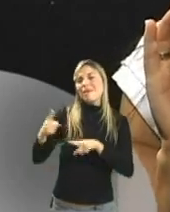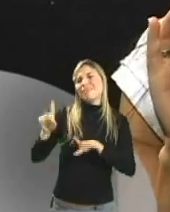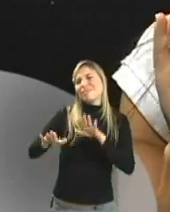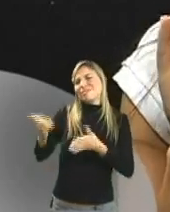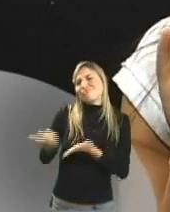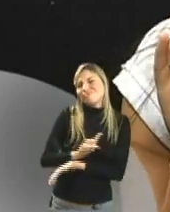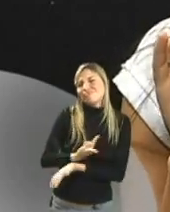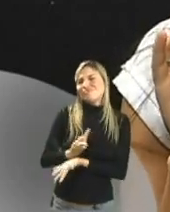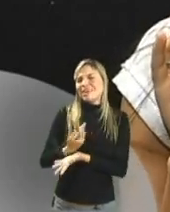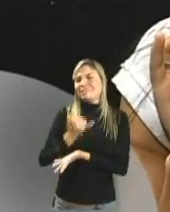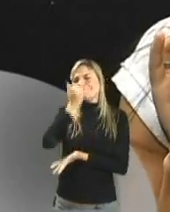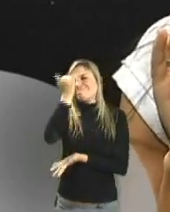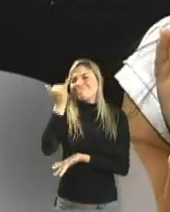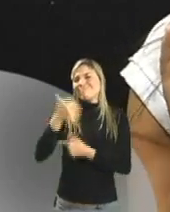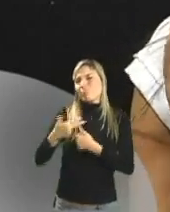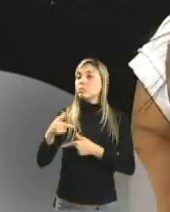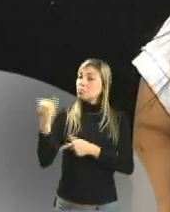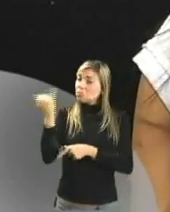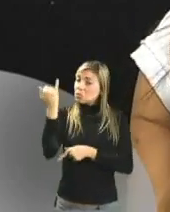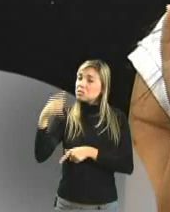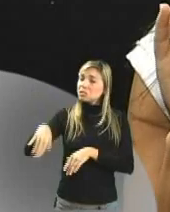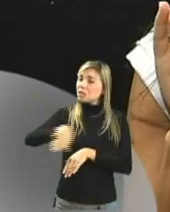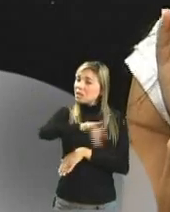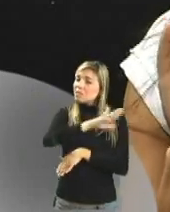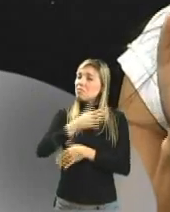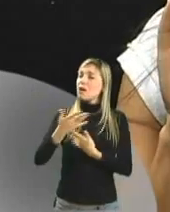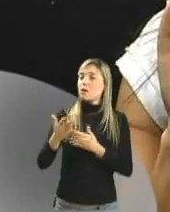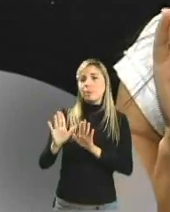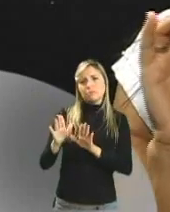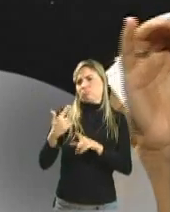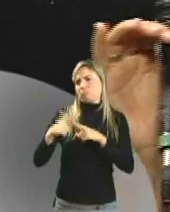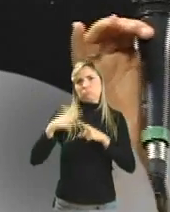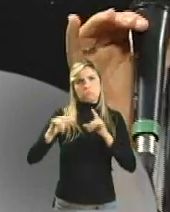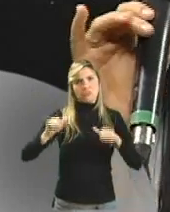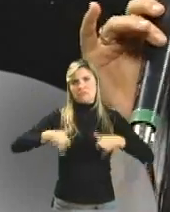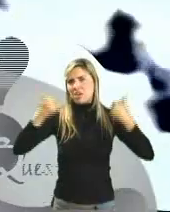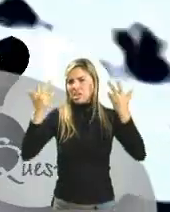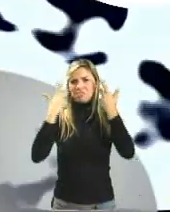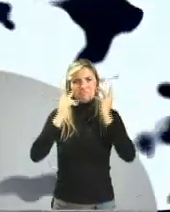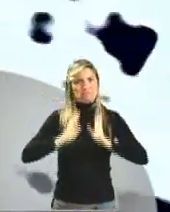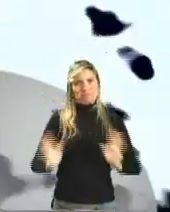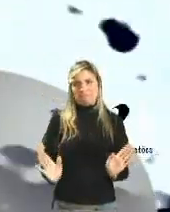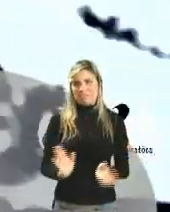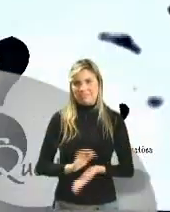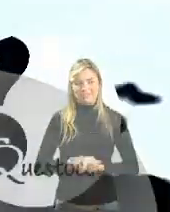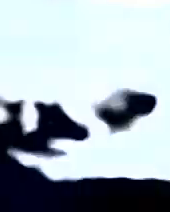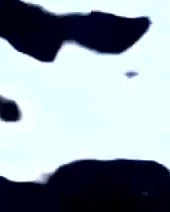caso acontecer algum imprevisto. Então, assim, a vida dele vai continuar normal, pode ir em festas.